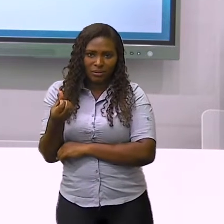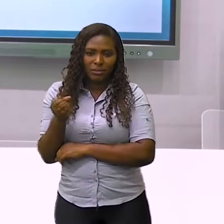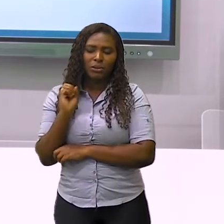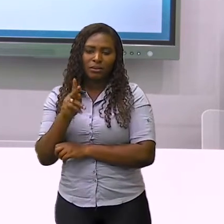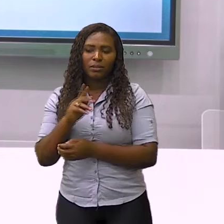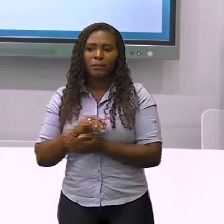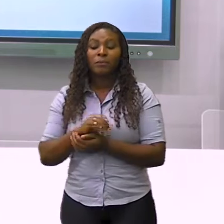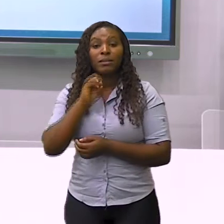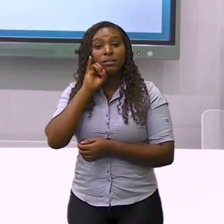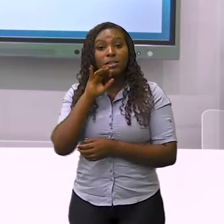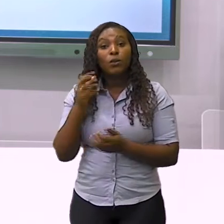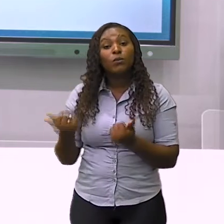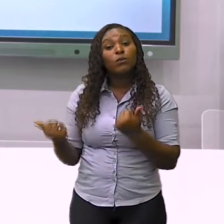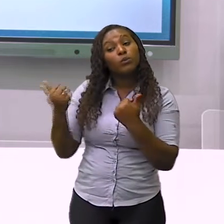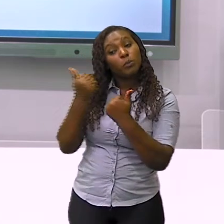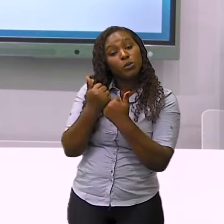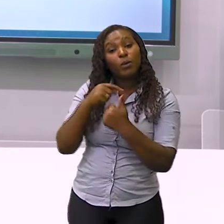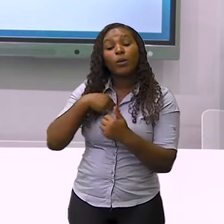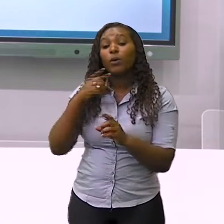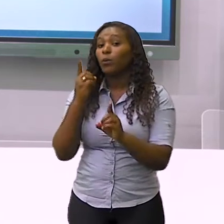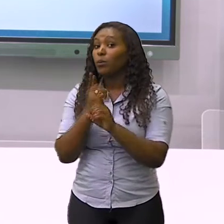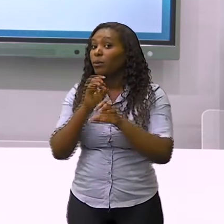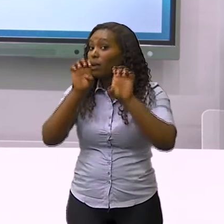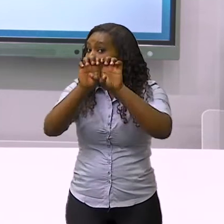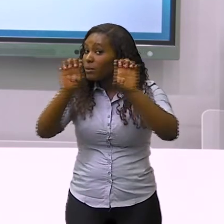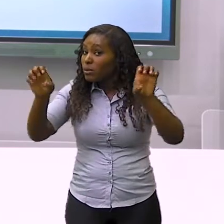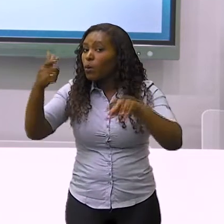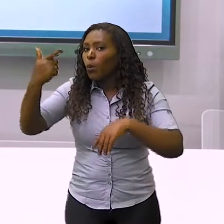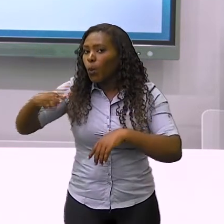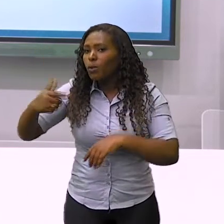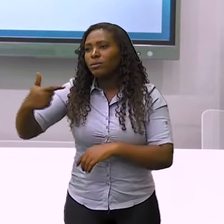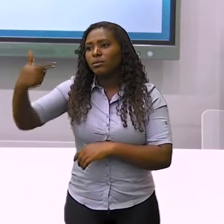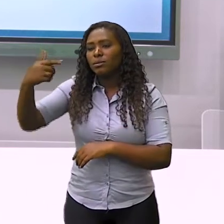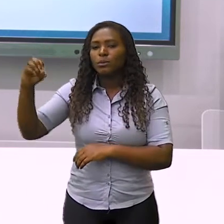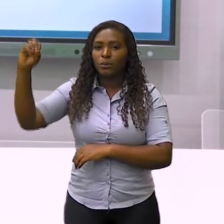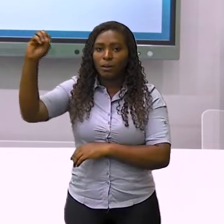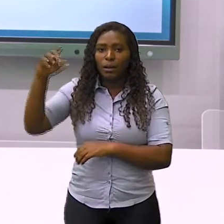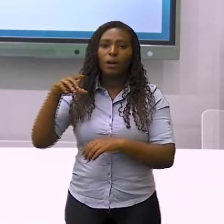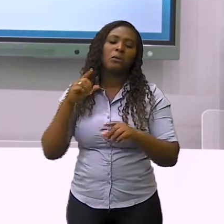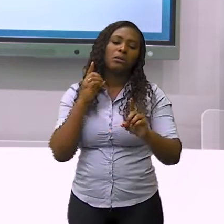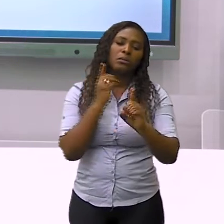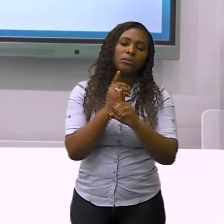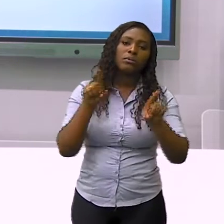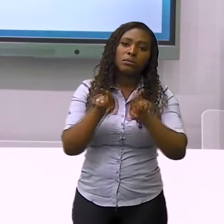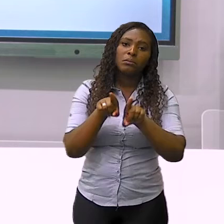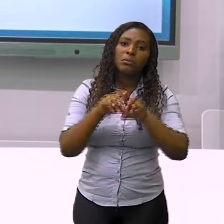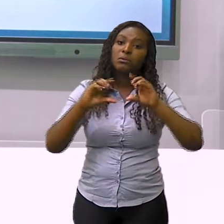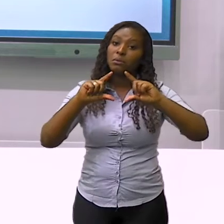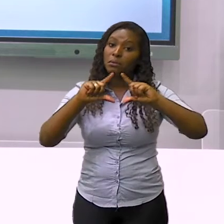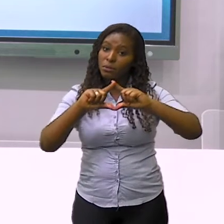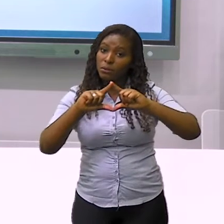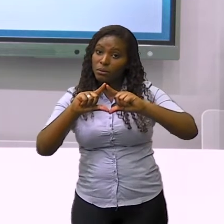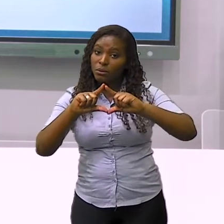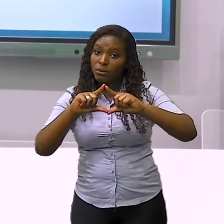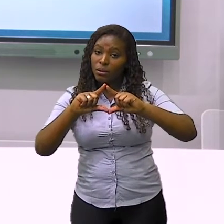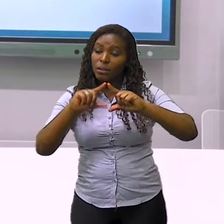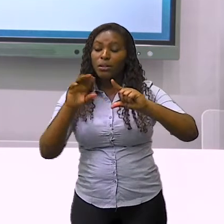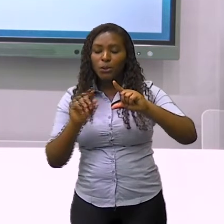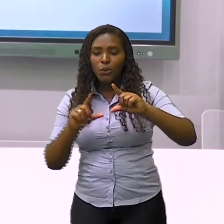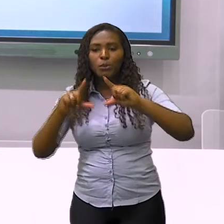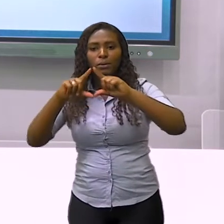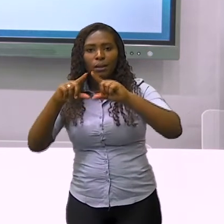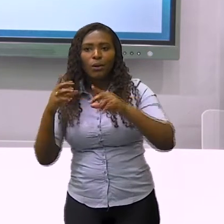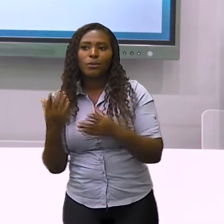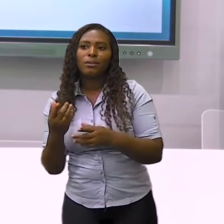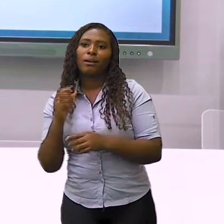Maior, menor, maior igual ou menor igual, né? Que eu tenho o símbolo de maior e um